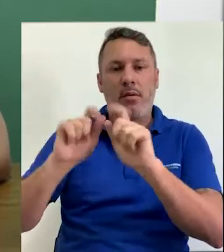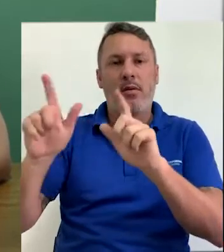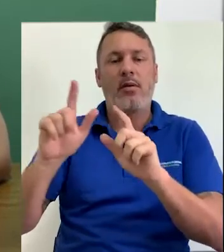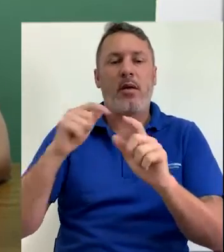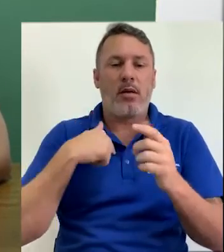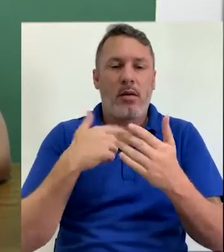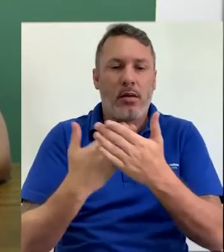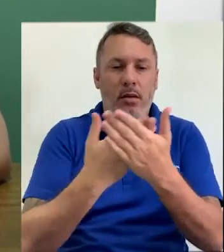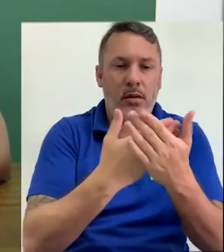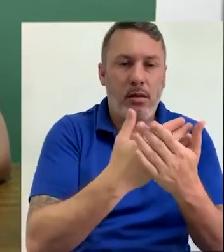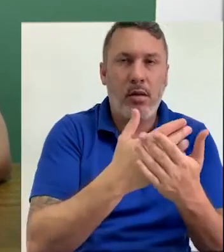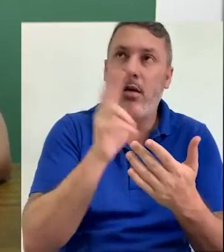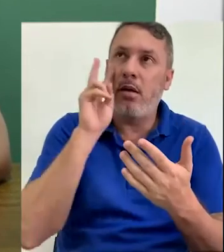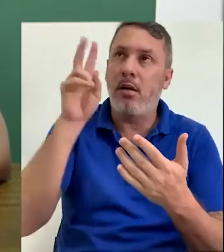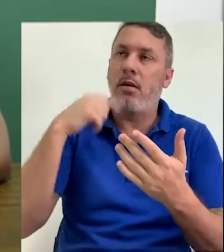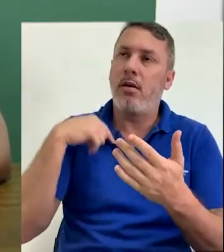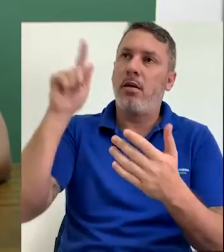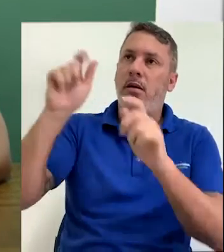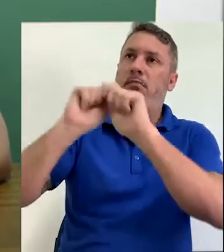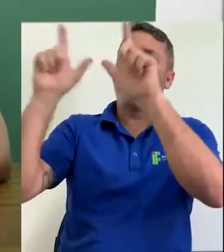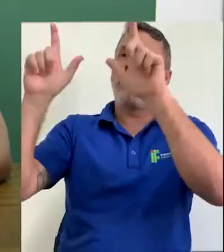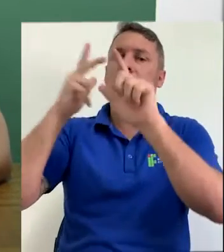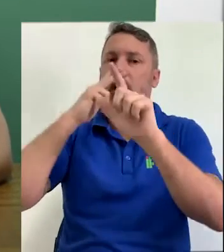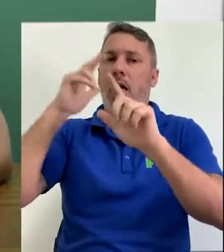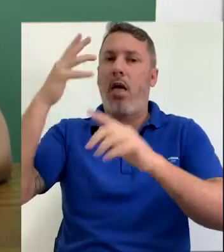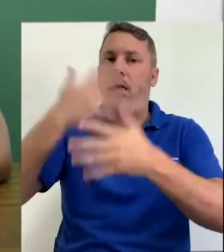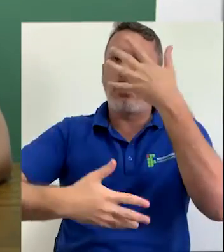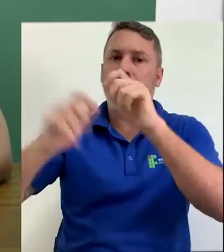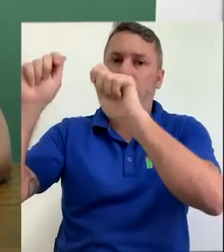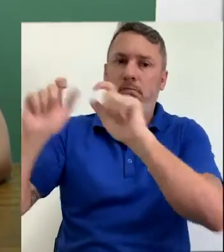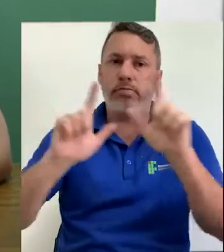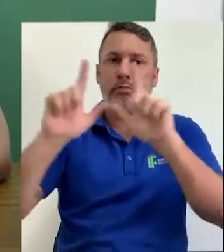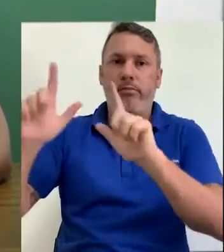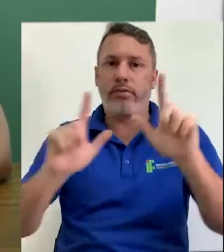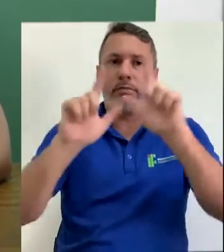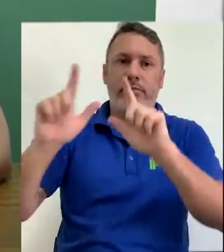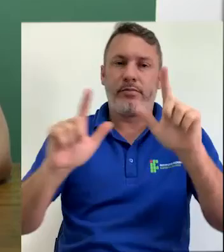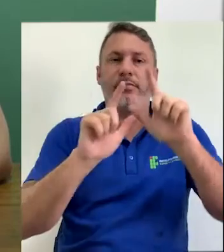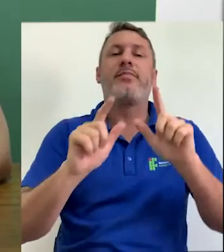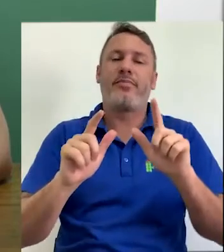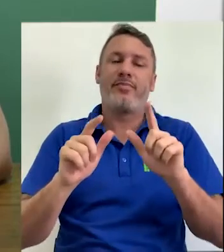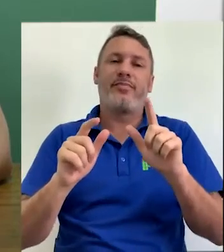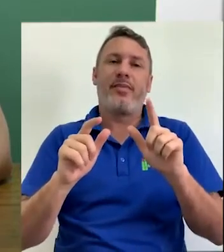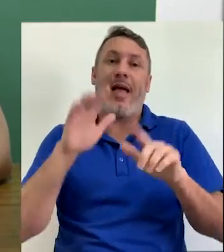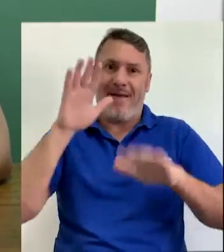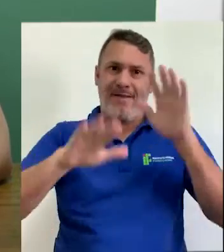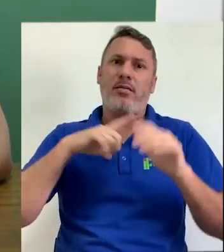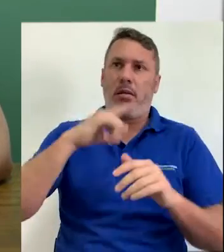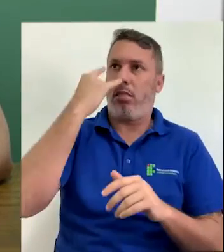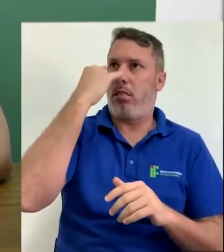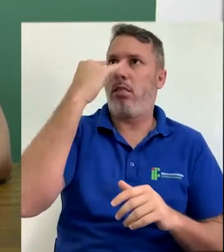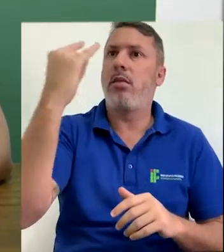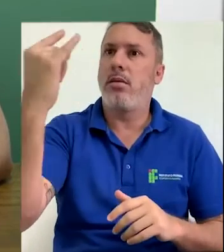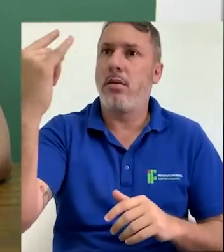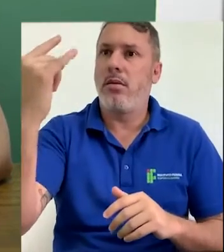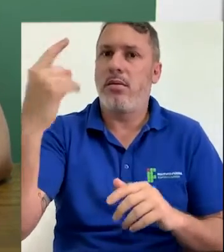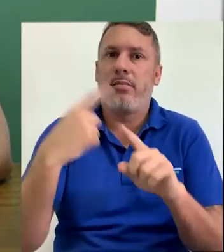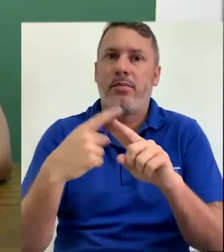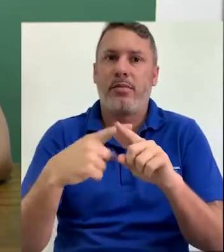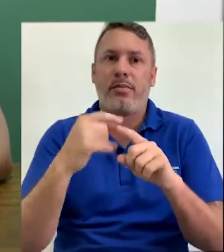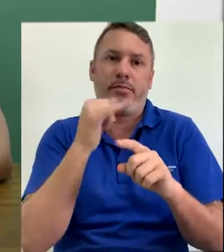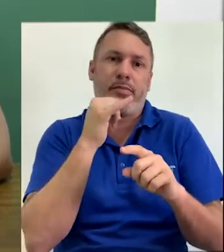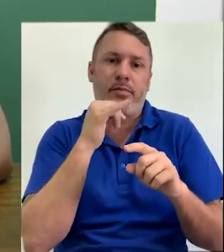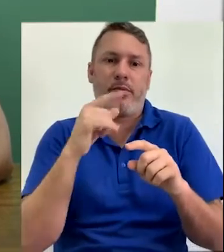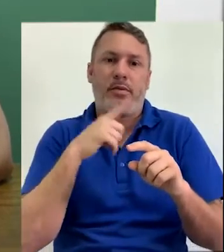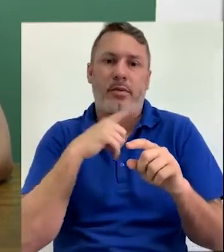interesso. Pessoal, olha, é tentador dar uma olhada na